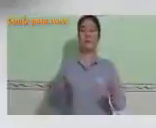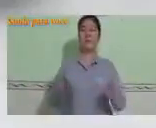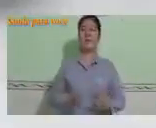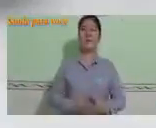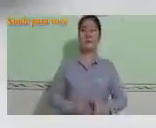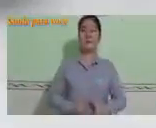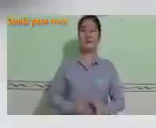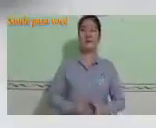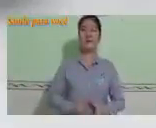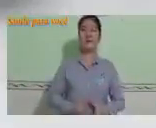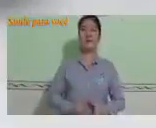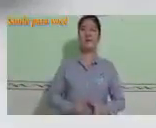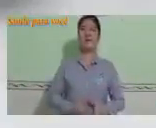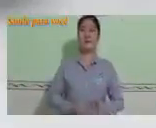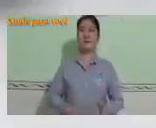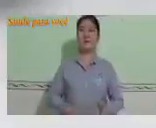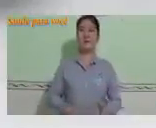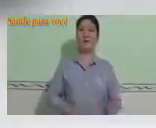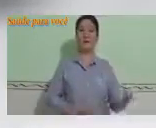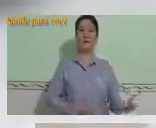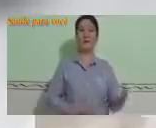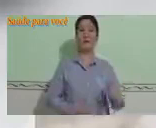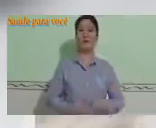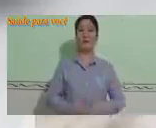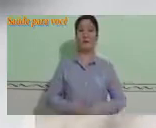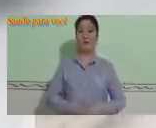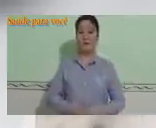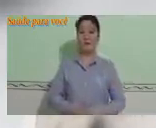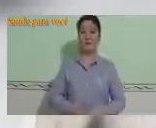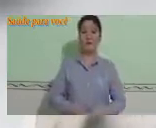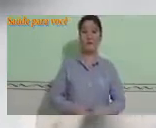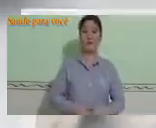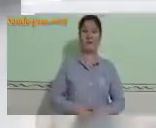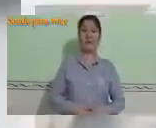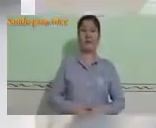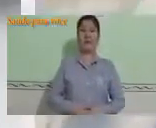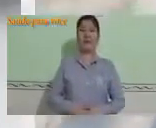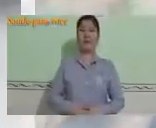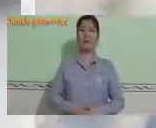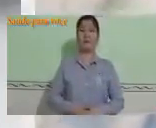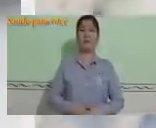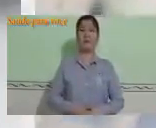pijama confortável para que o bebê aprenda qual a roupa que veste na hora de ir para a cama.